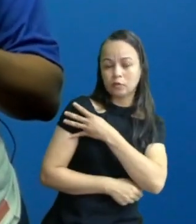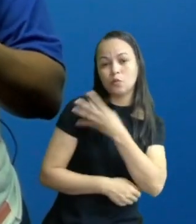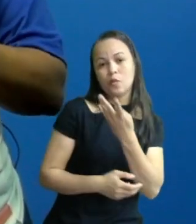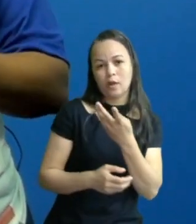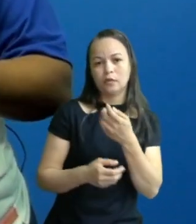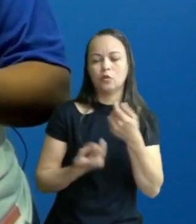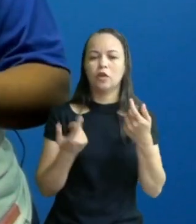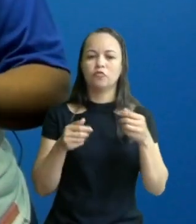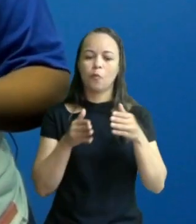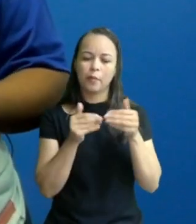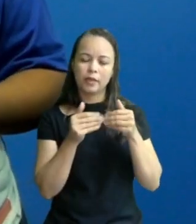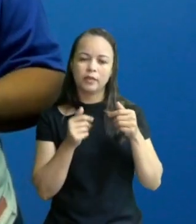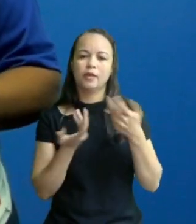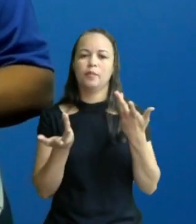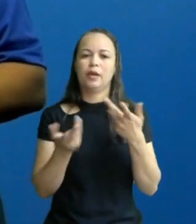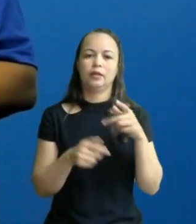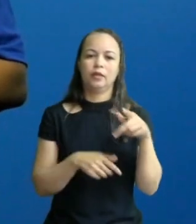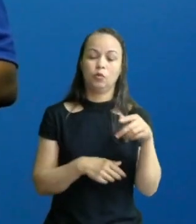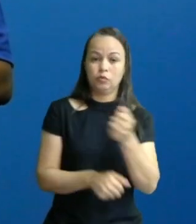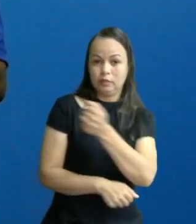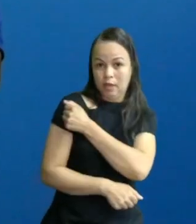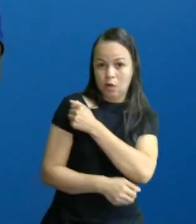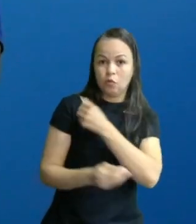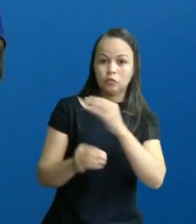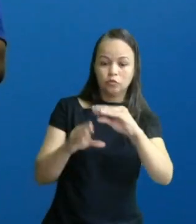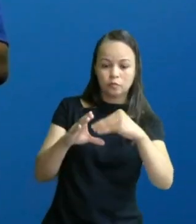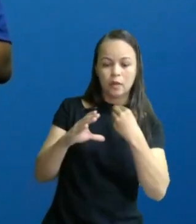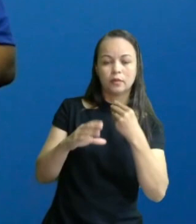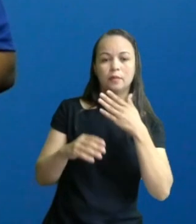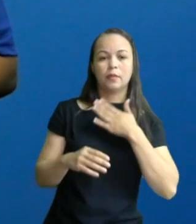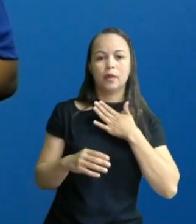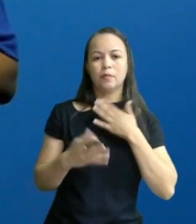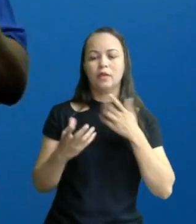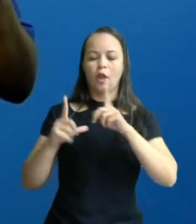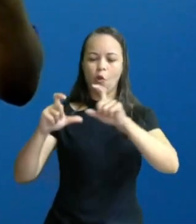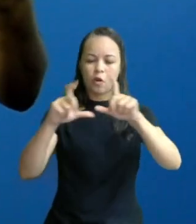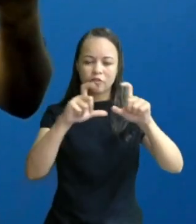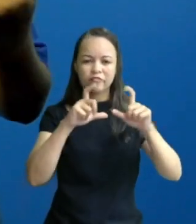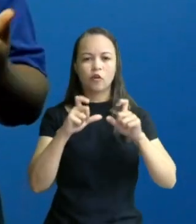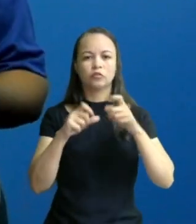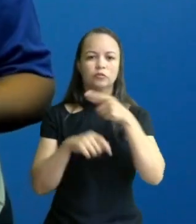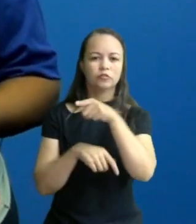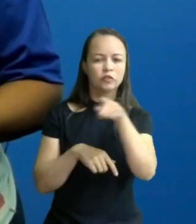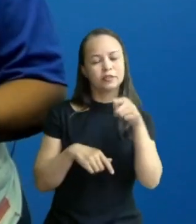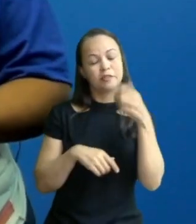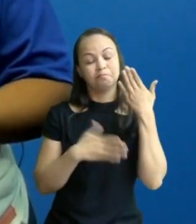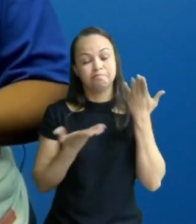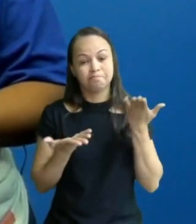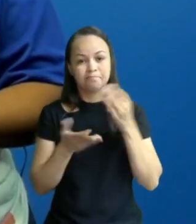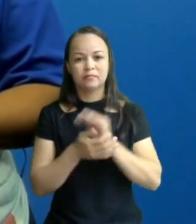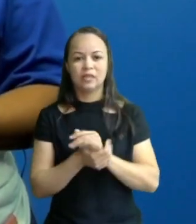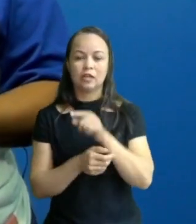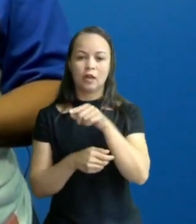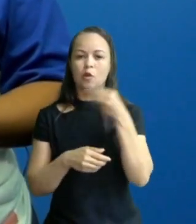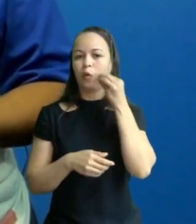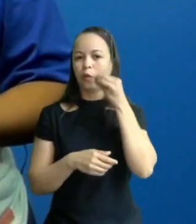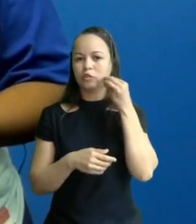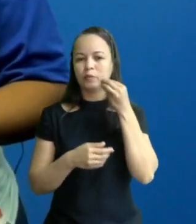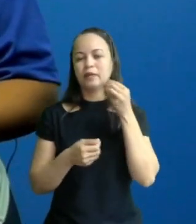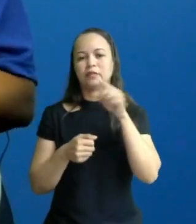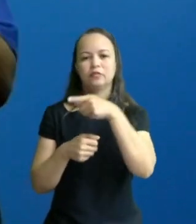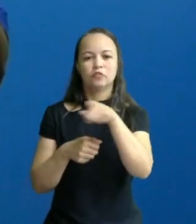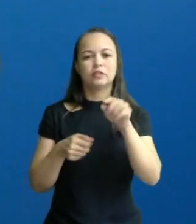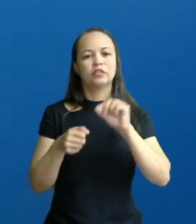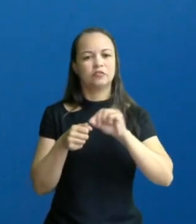para que elas mandem para mim. E aí eu posso colocar a foto de vocês, quem sabe, na próxima aula com os experimentos que vocês fizeram, tá